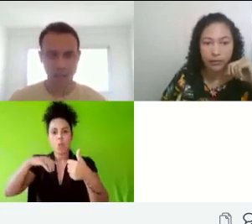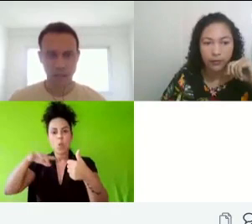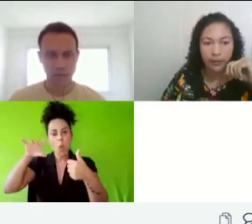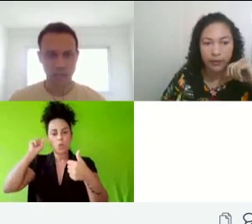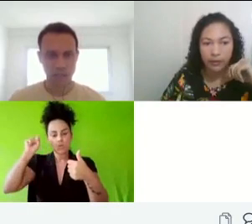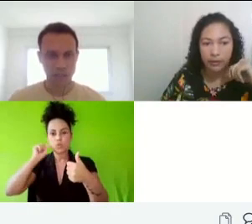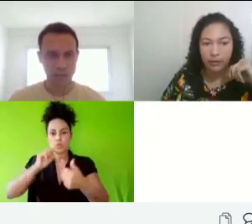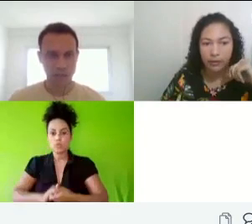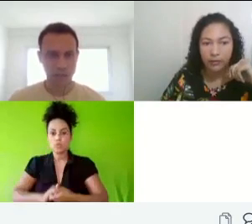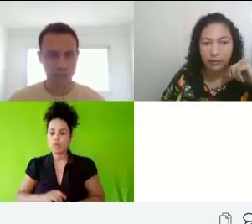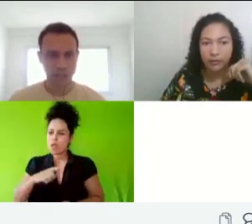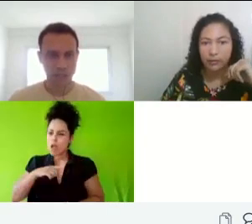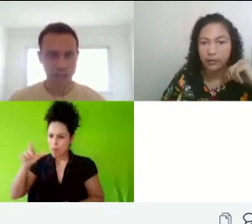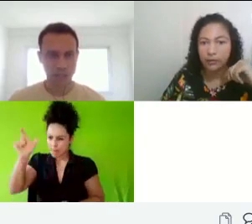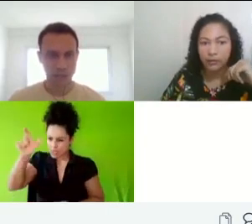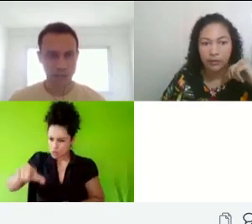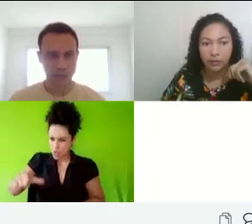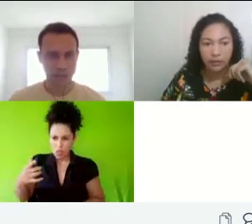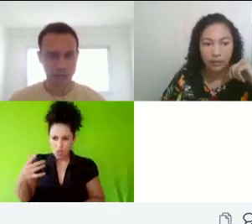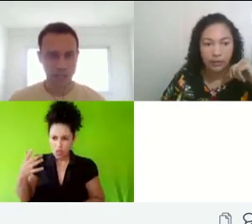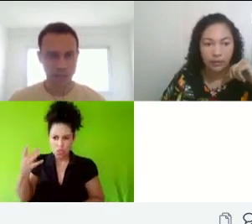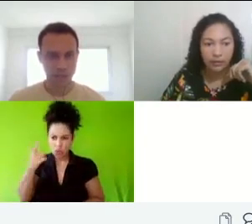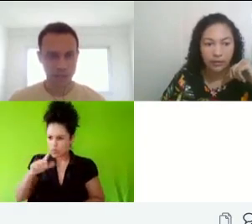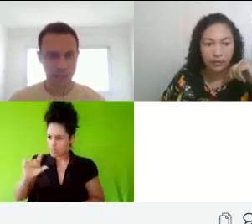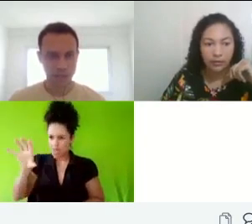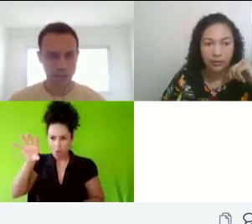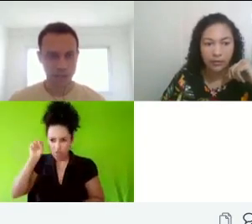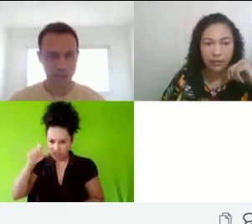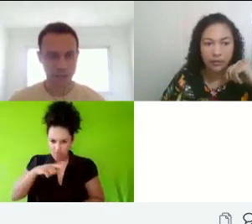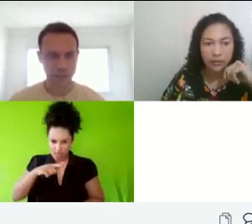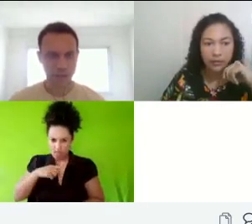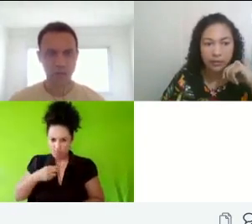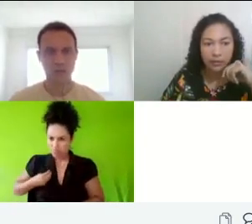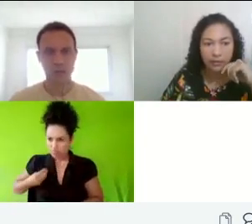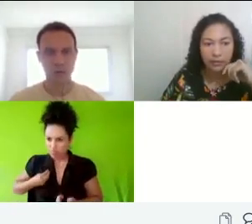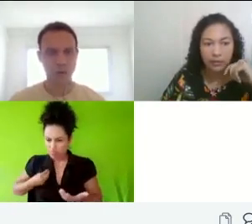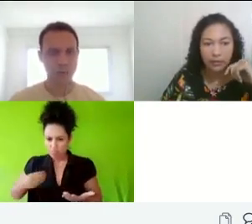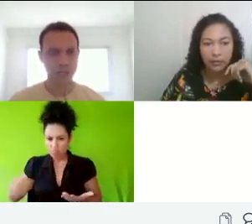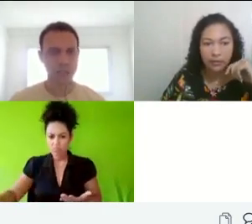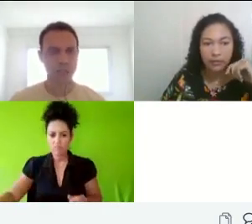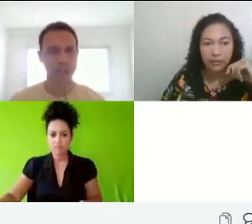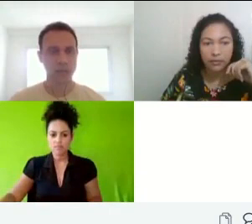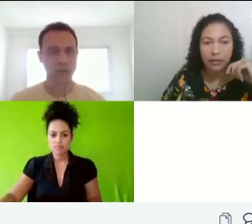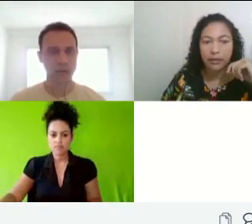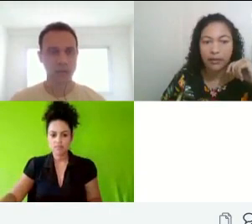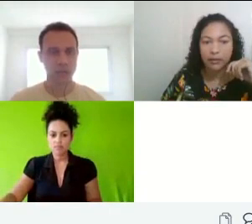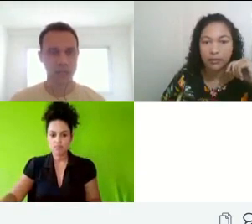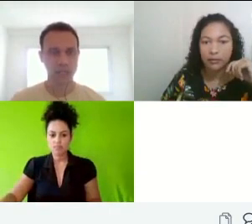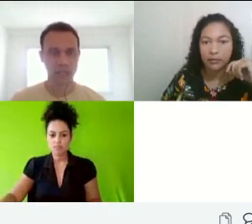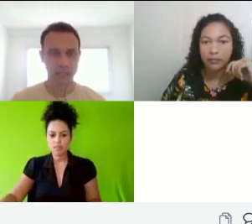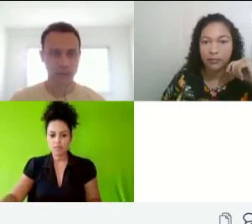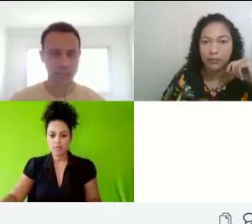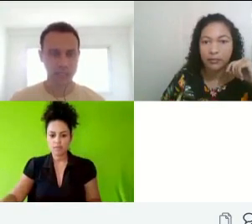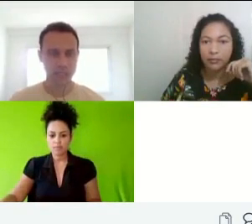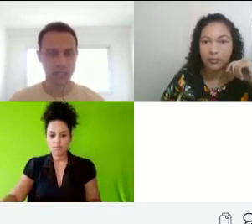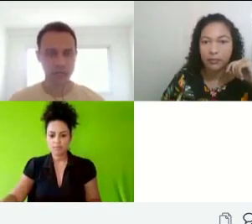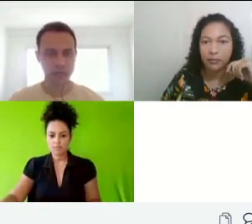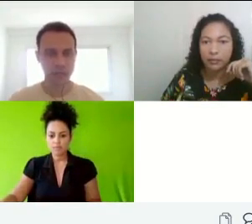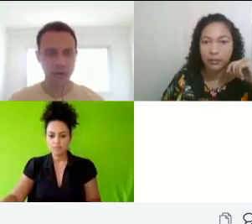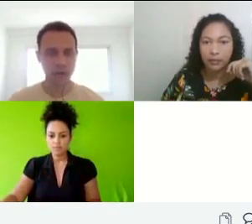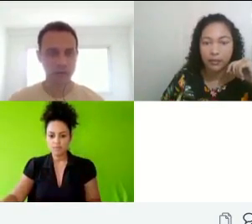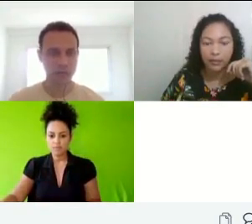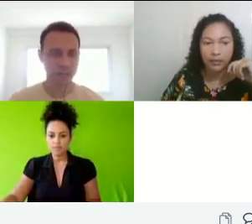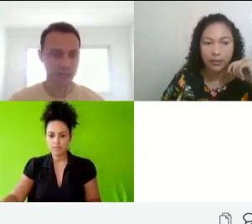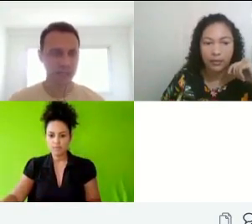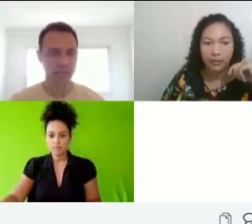consegue ouvir? Eu acho que é só o Elias. Os demais estão ouvindo normalmente. É. Elias, dá uma olhadinha aí